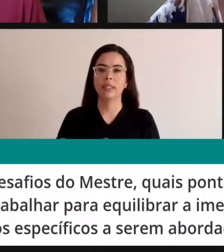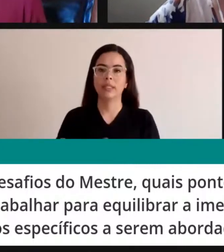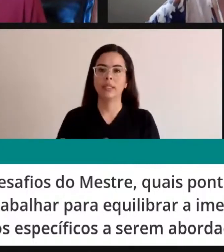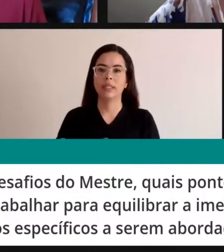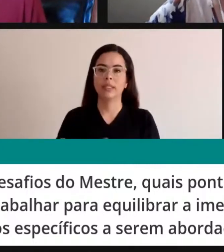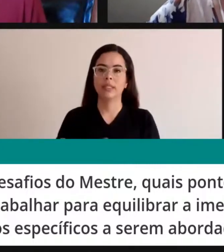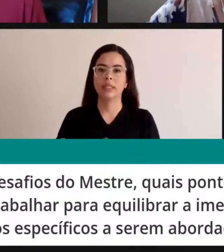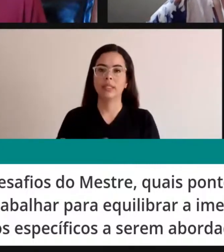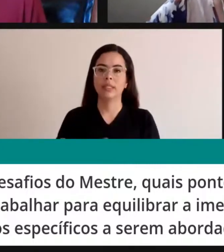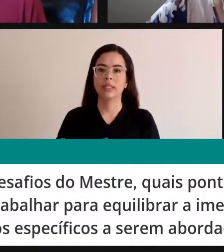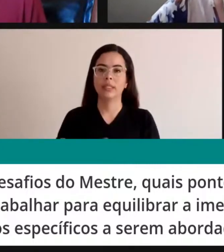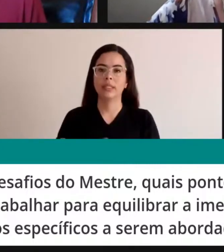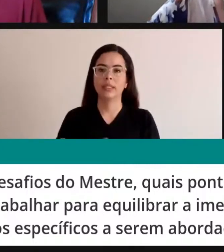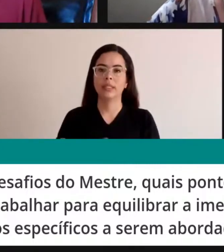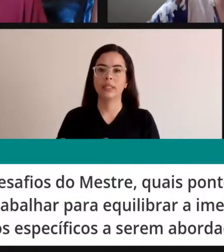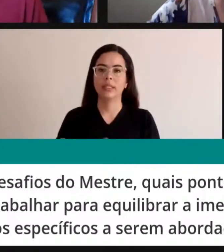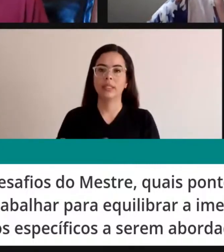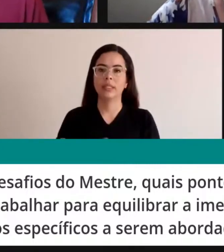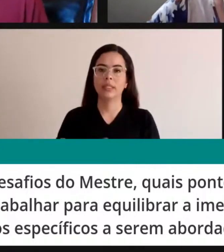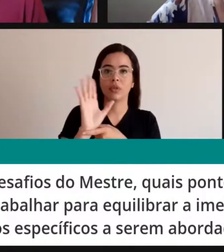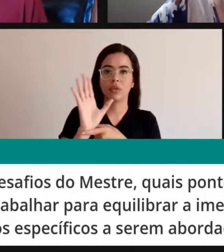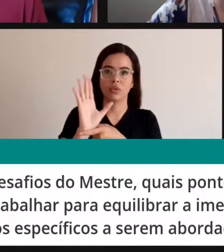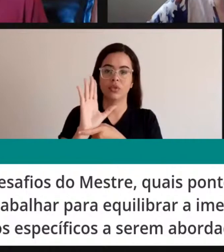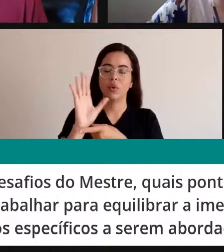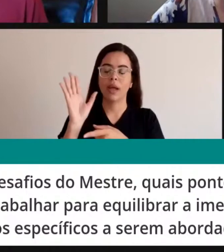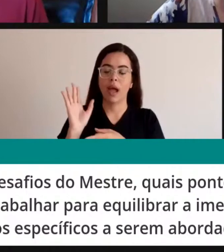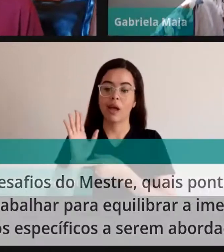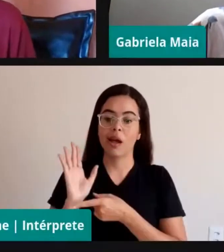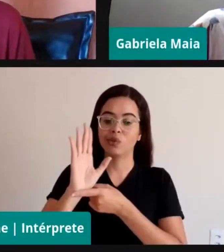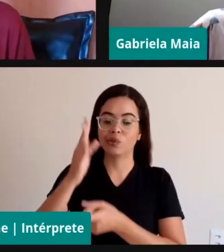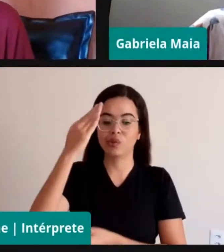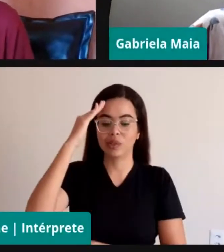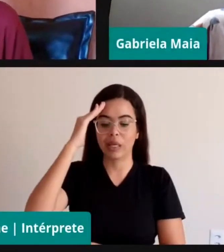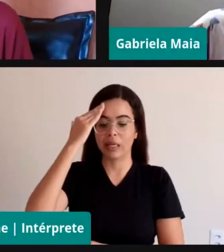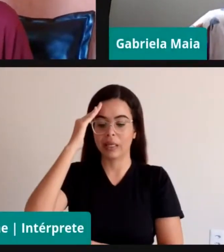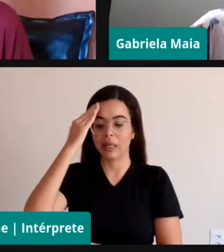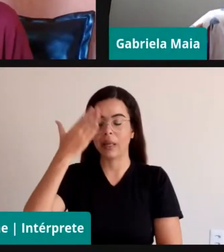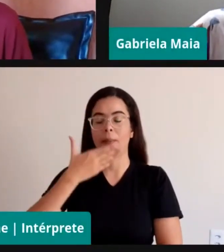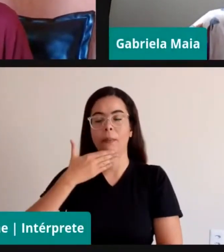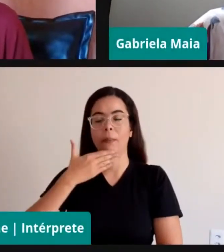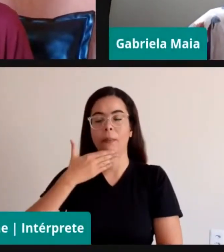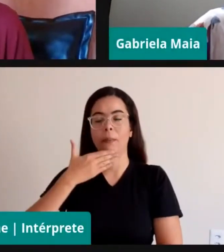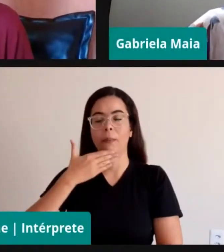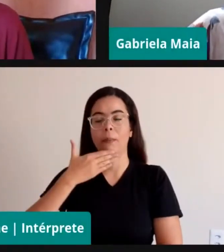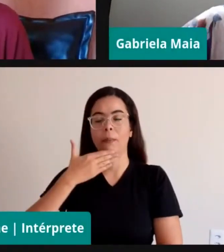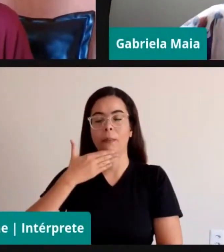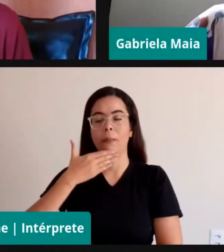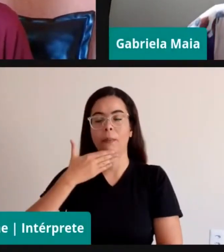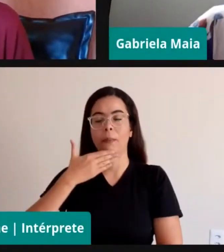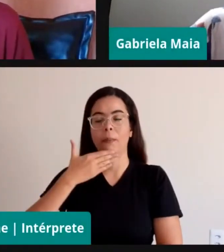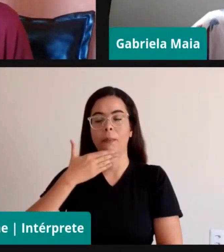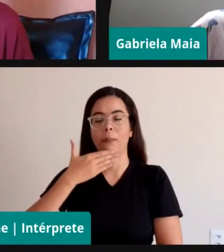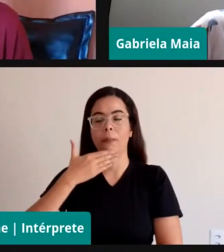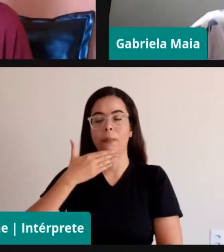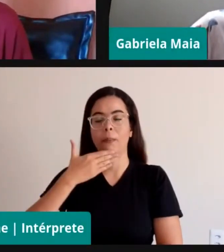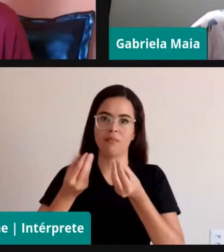que apresentavam essas mudanças, que apresentavam não o fenômeno